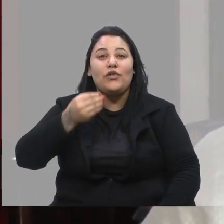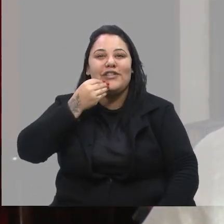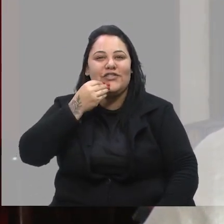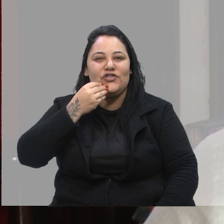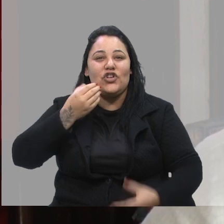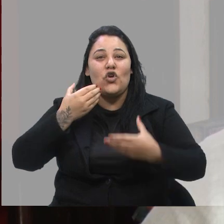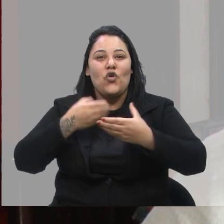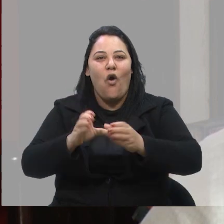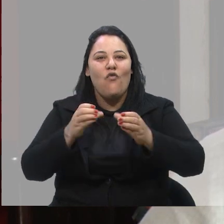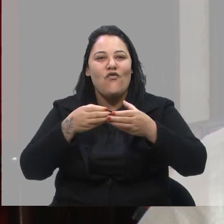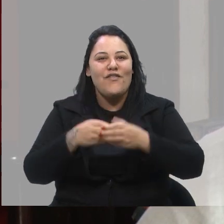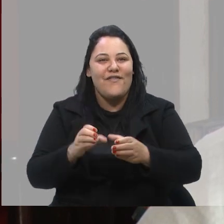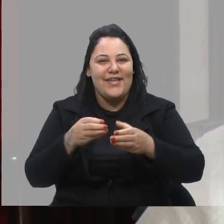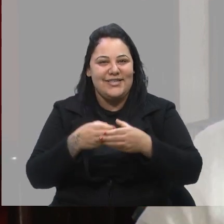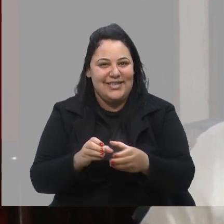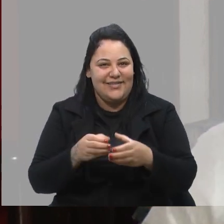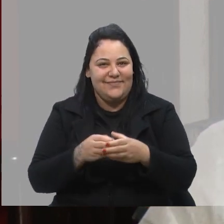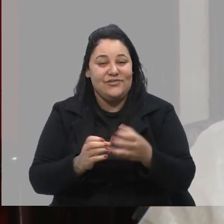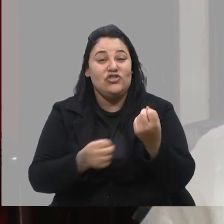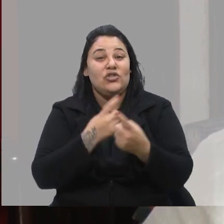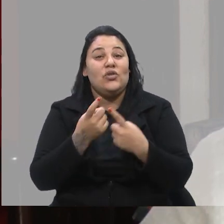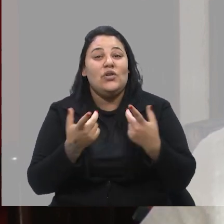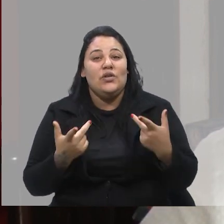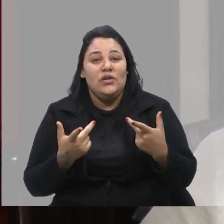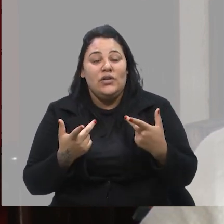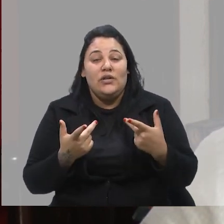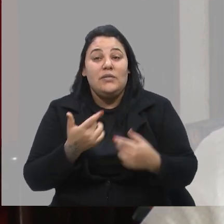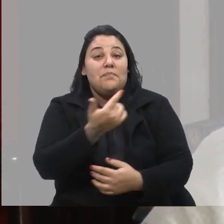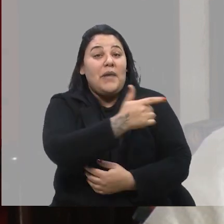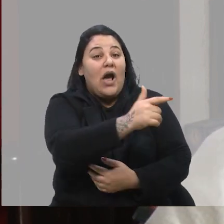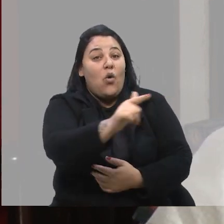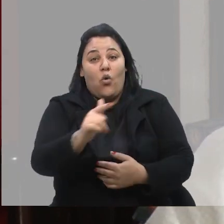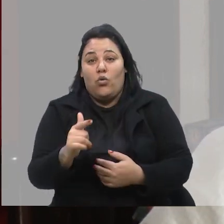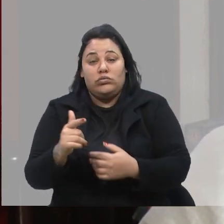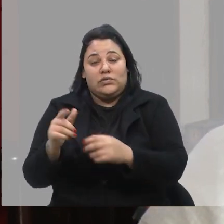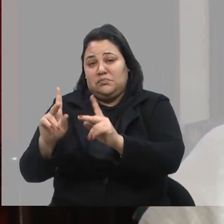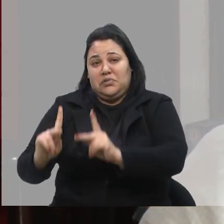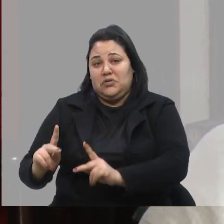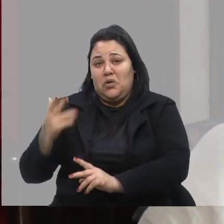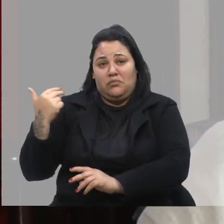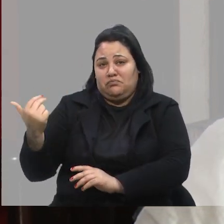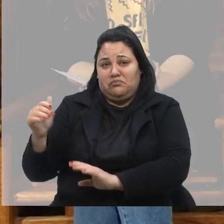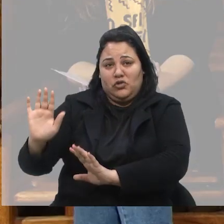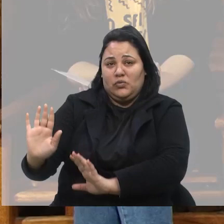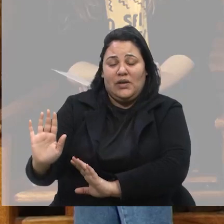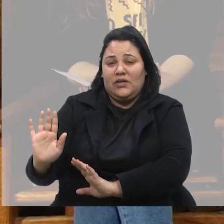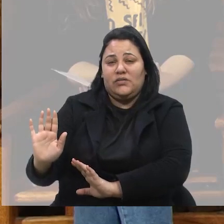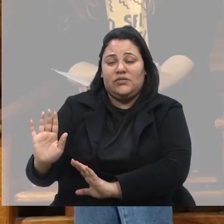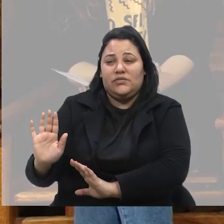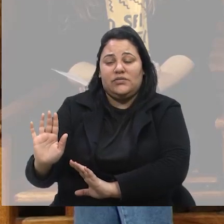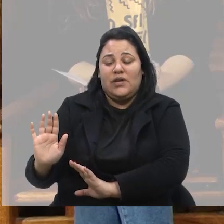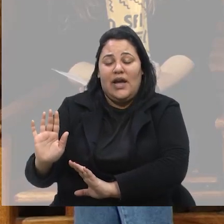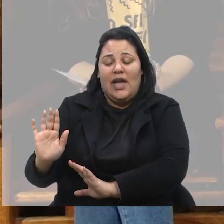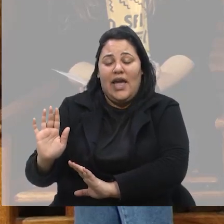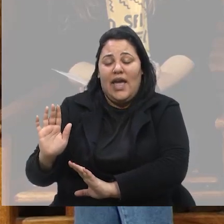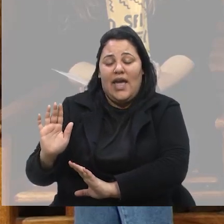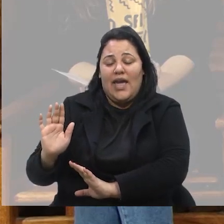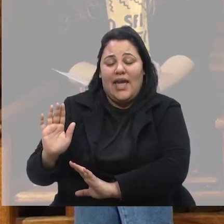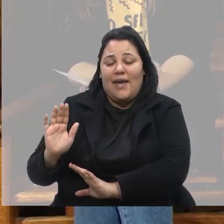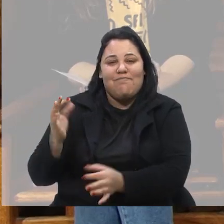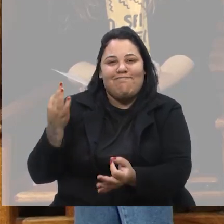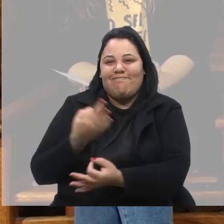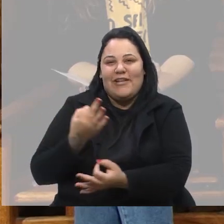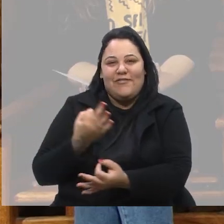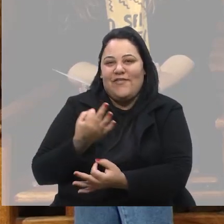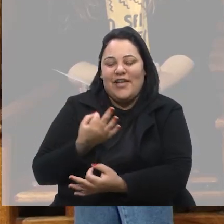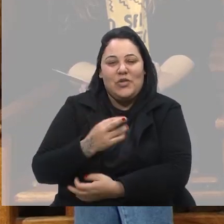vivenciar algumas coisas que para um ser humano, para qualquer pessoa que seja, é algo fantástico. O